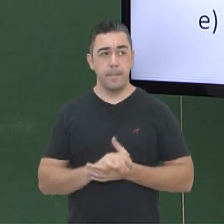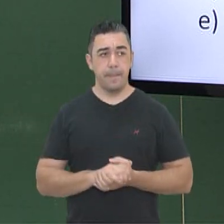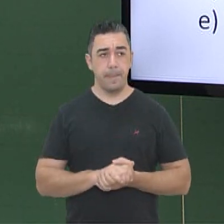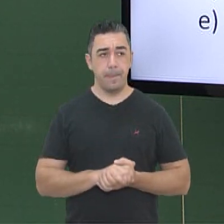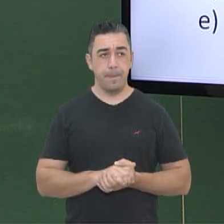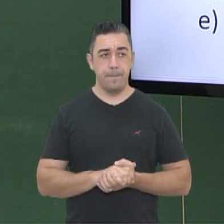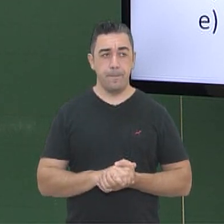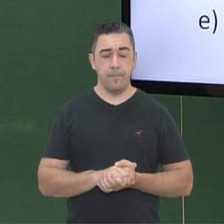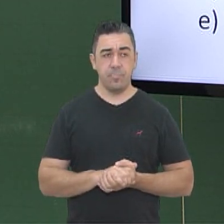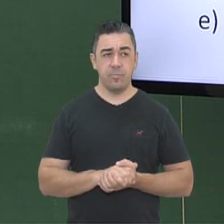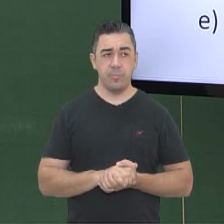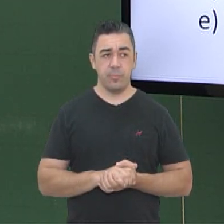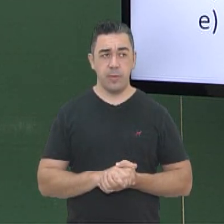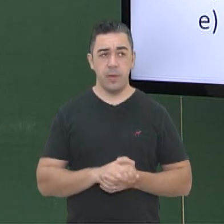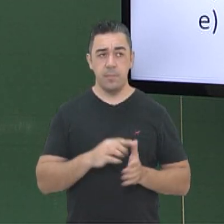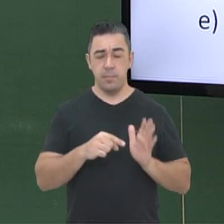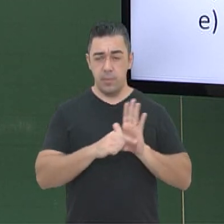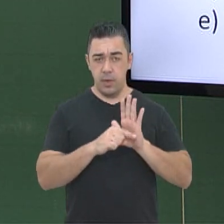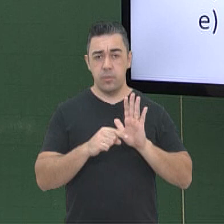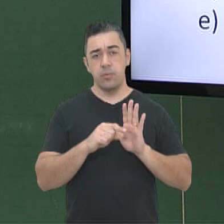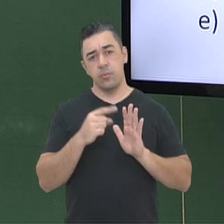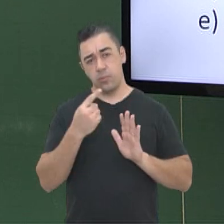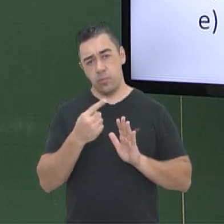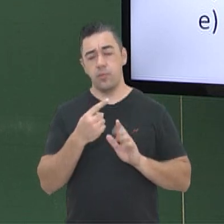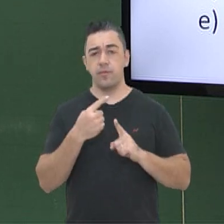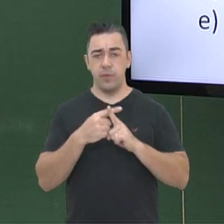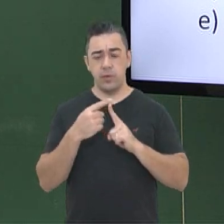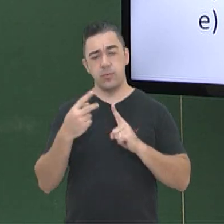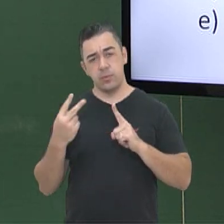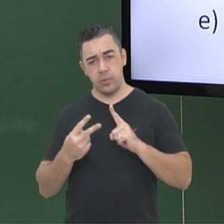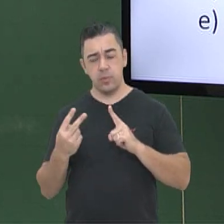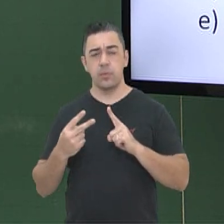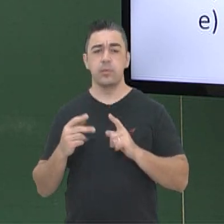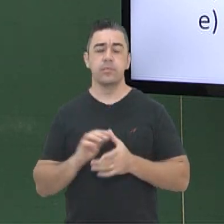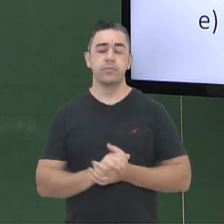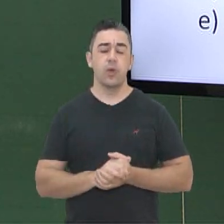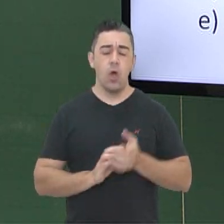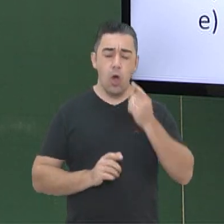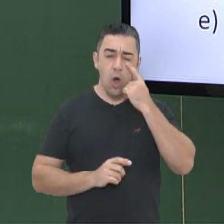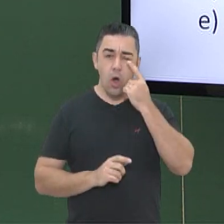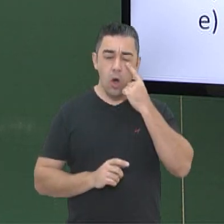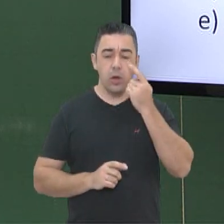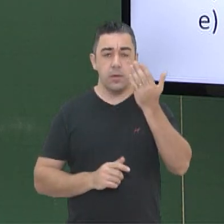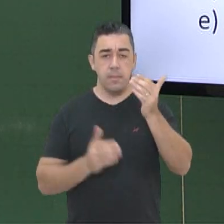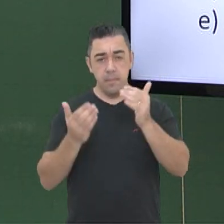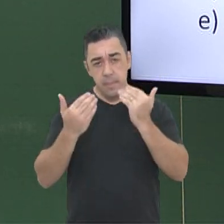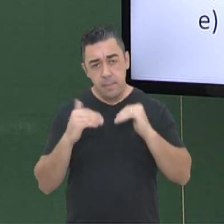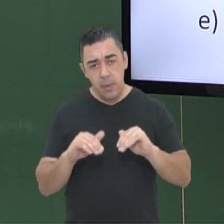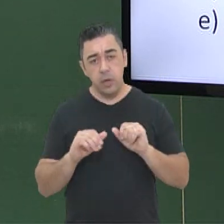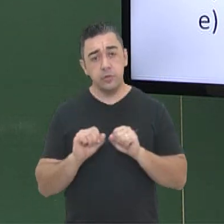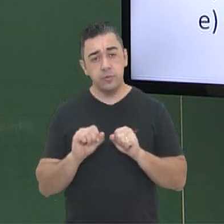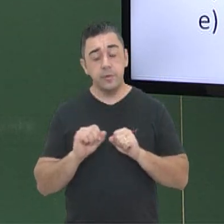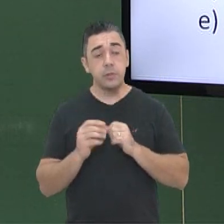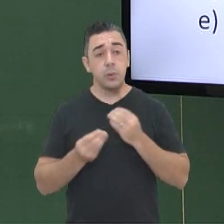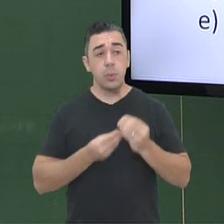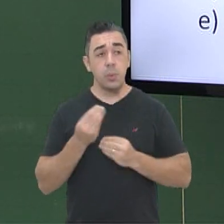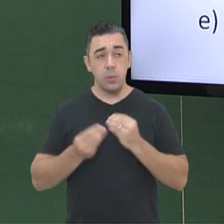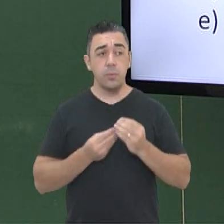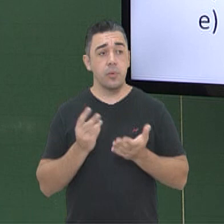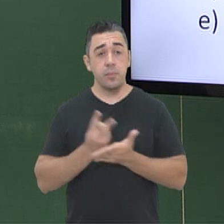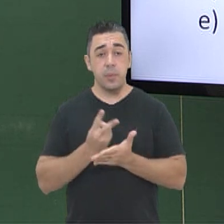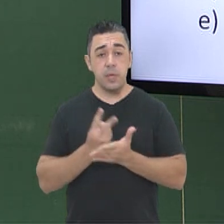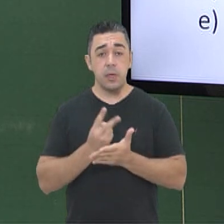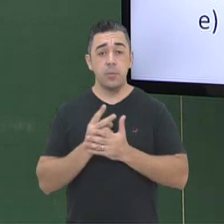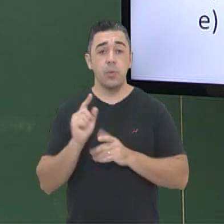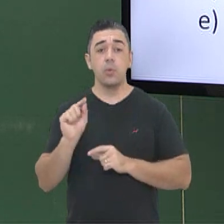ao quadrado menos 2 vezes o primeiro vezes o segundo, mais o quadrado do segundo. E no de baixo, o que eu vou usar? Eu vou usar o quadrado